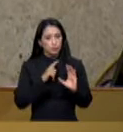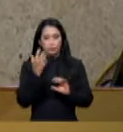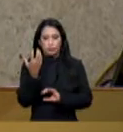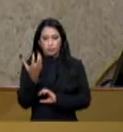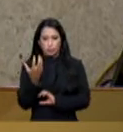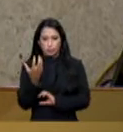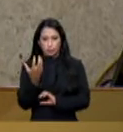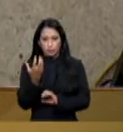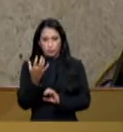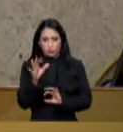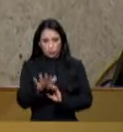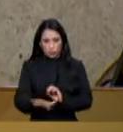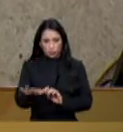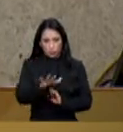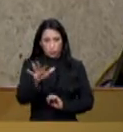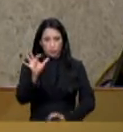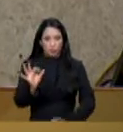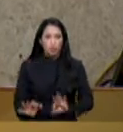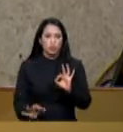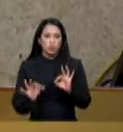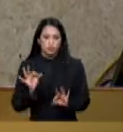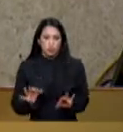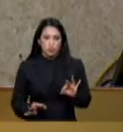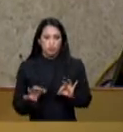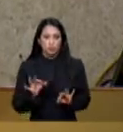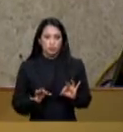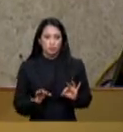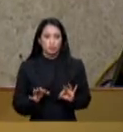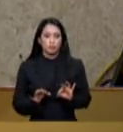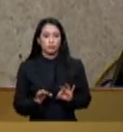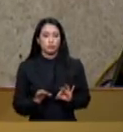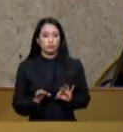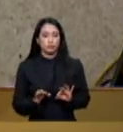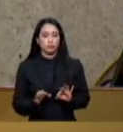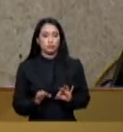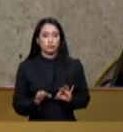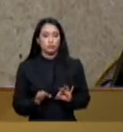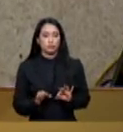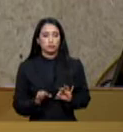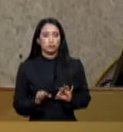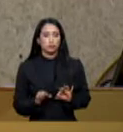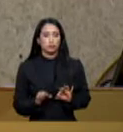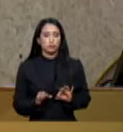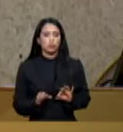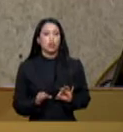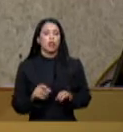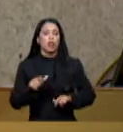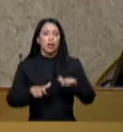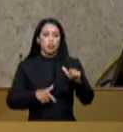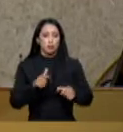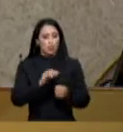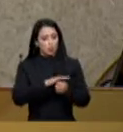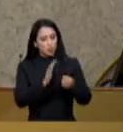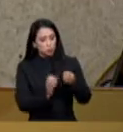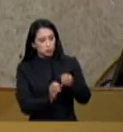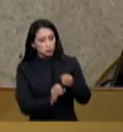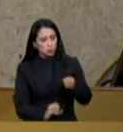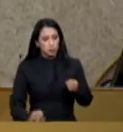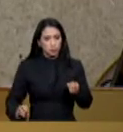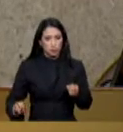ambiente jurídico, legal framework, aplicável aos serviços públicos de saneamento